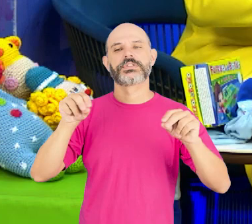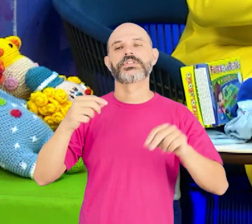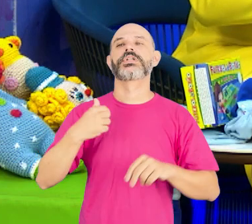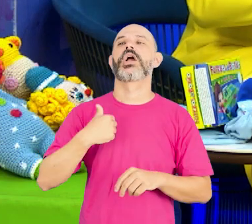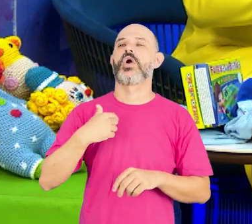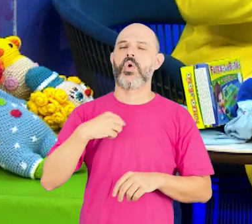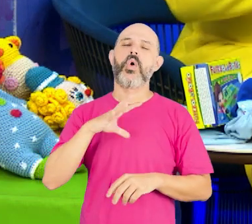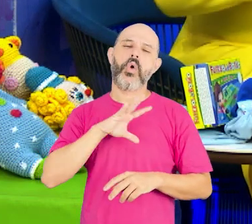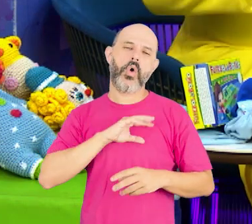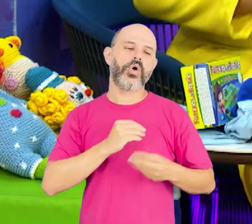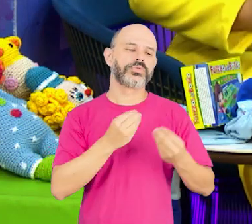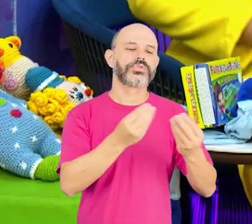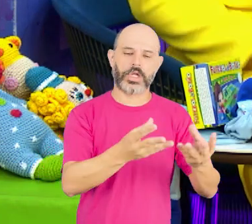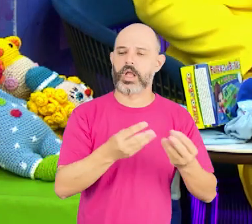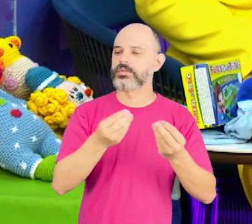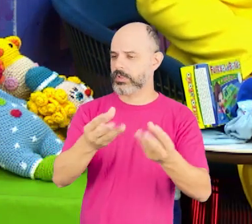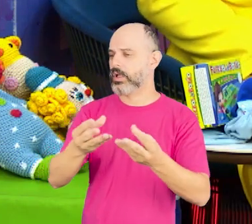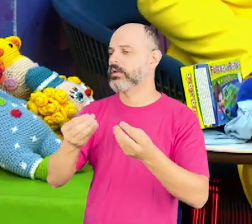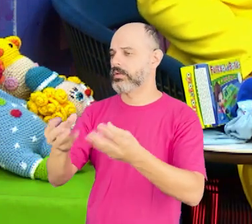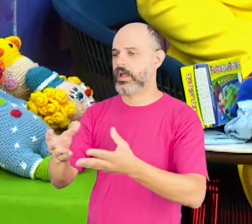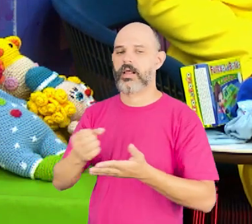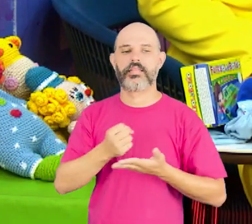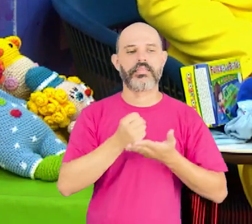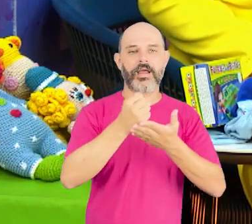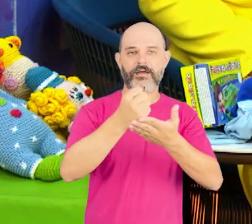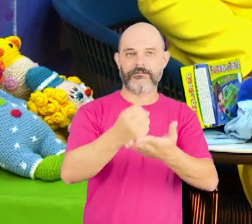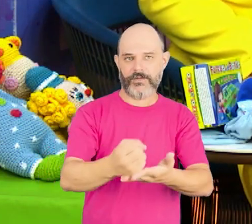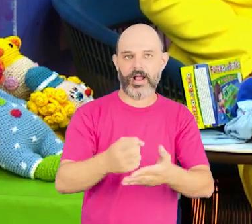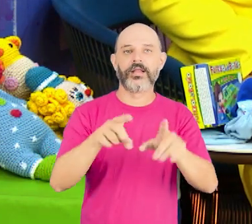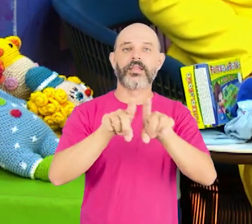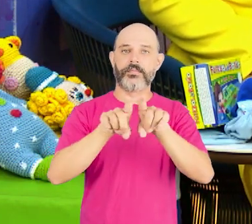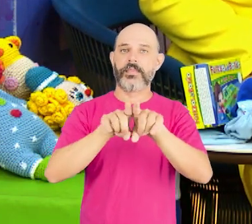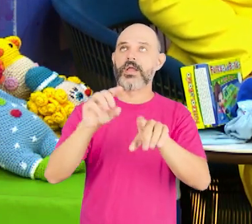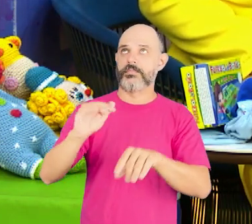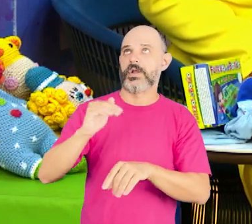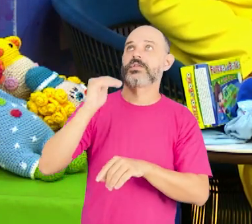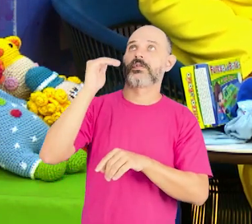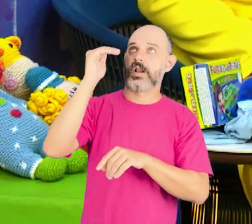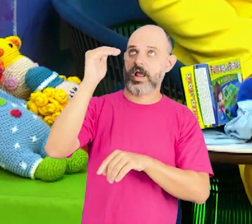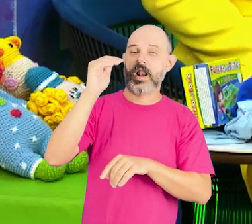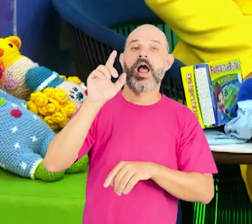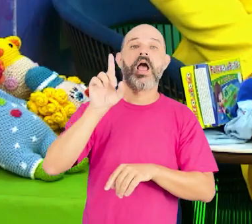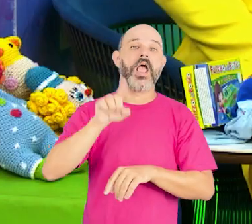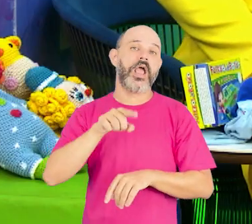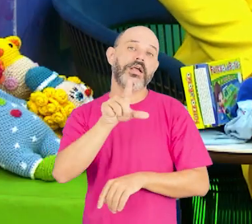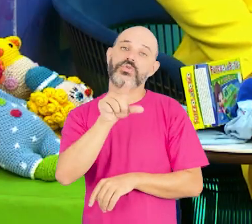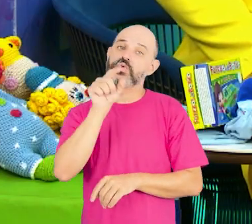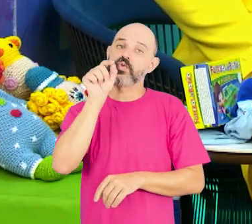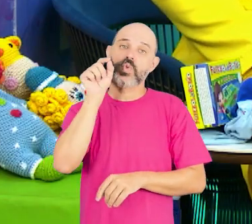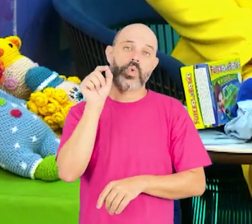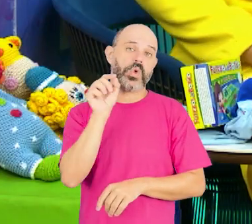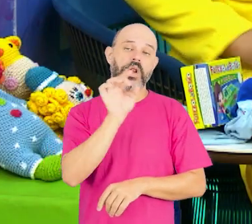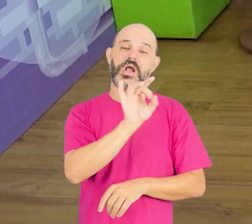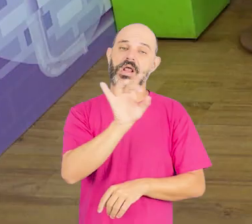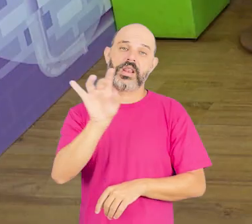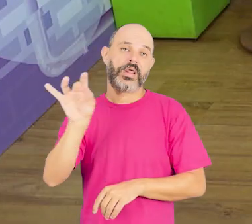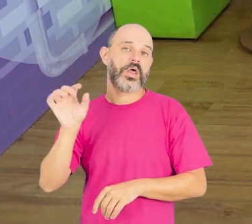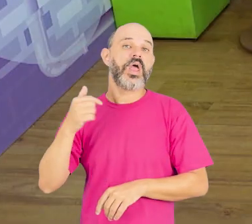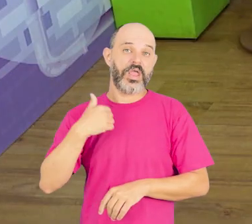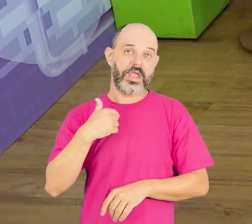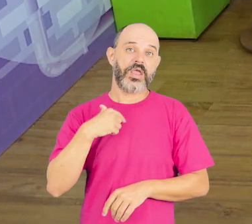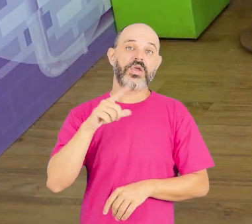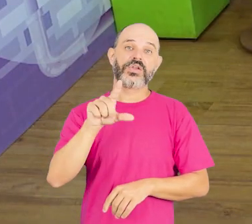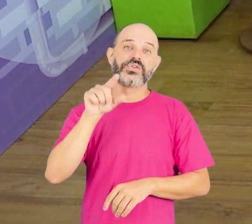gosto tanto de presenteá-las. Levar algo também para os mais velhos acaba sendo uma escolha. E